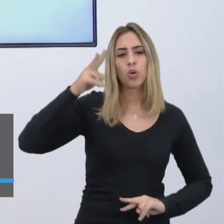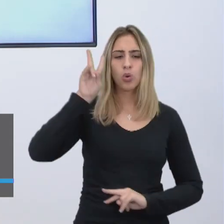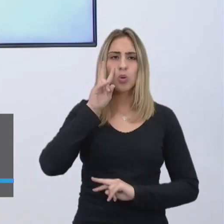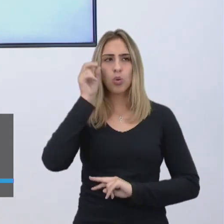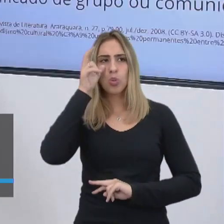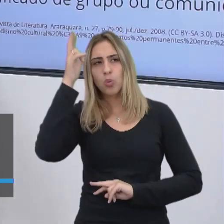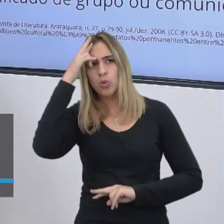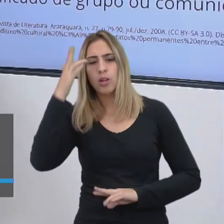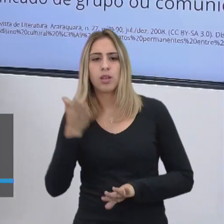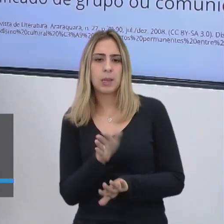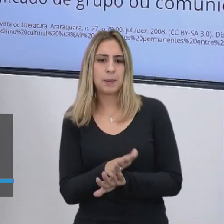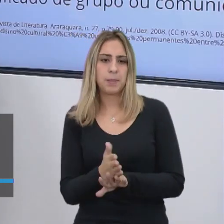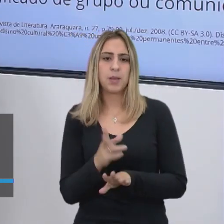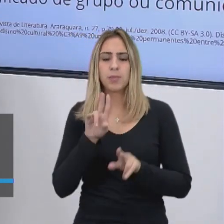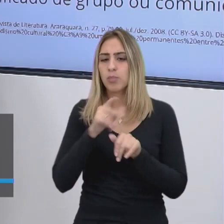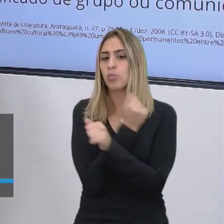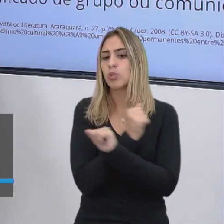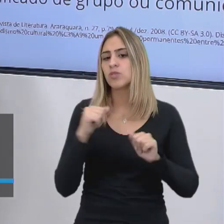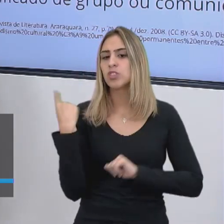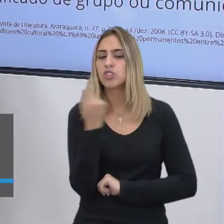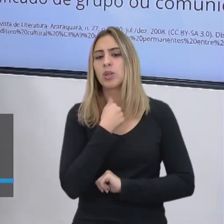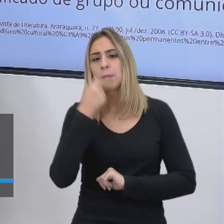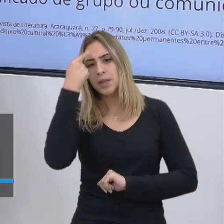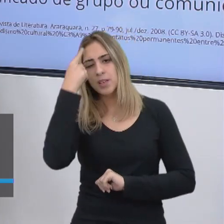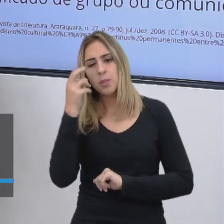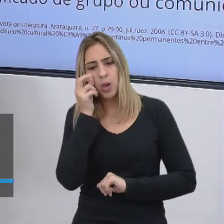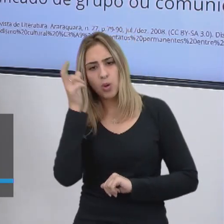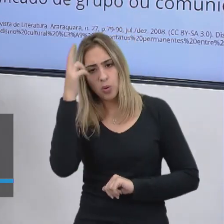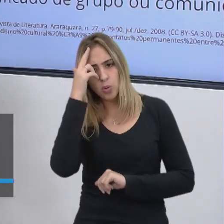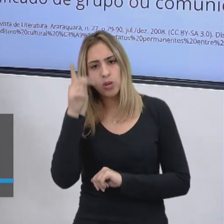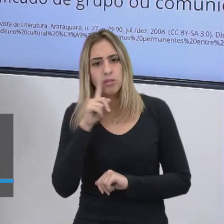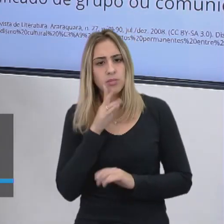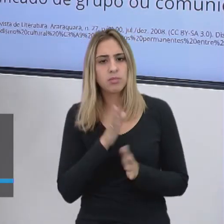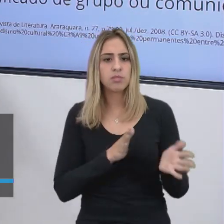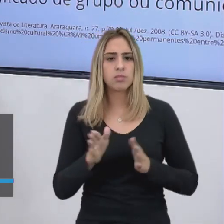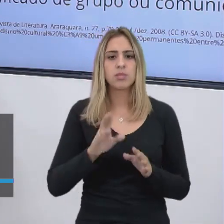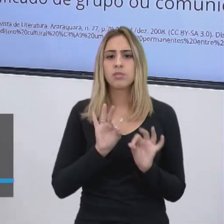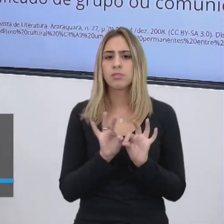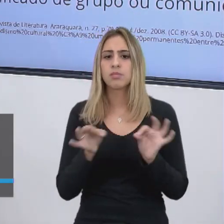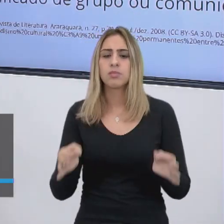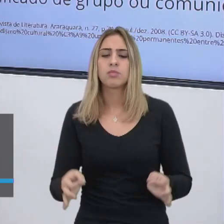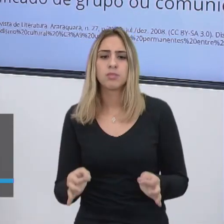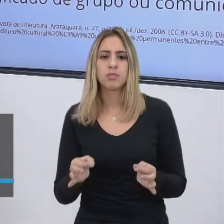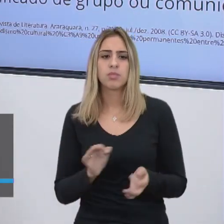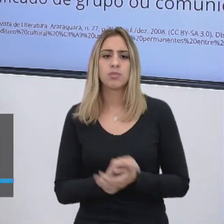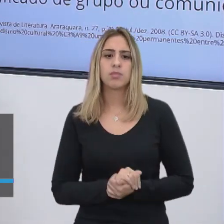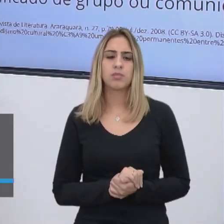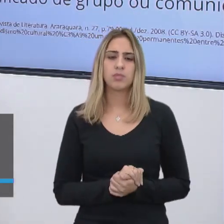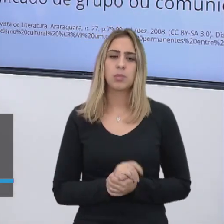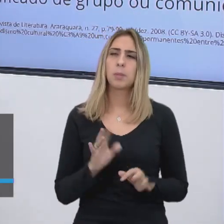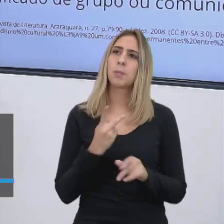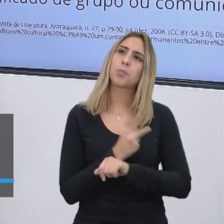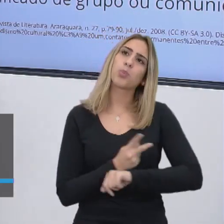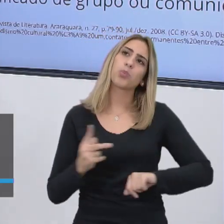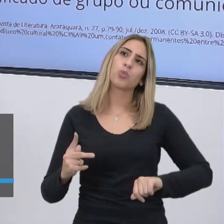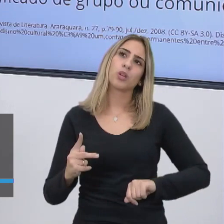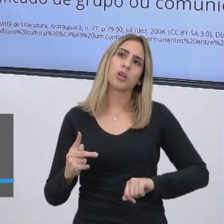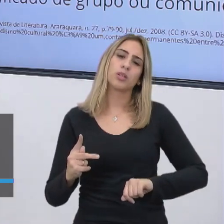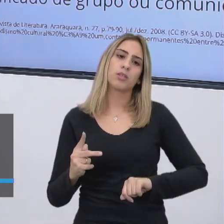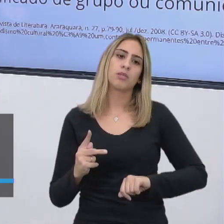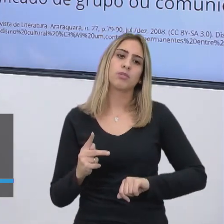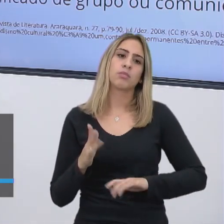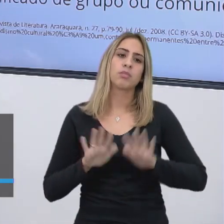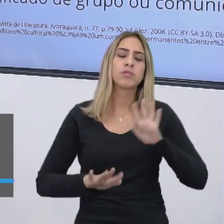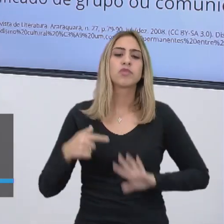híbridas. E por isso que eu falo que é impossível a gente pensar numa cultura que seja simplesmente, tipo, pura. Né? Às